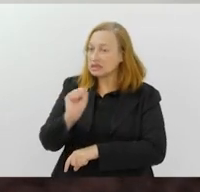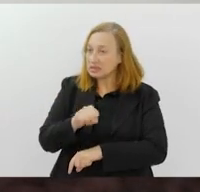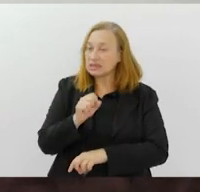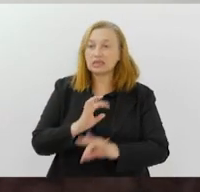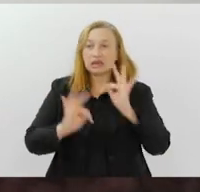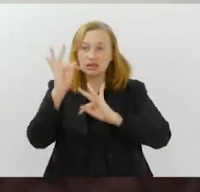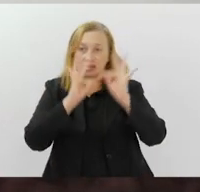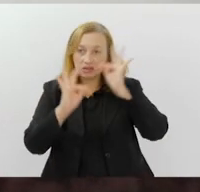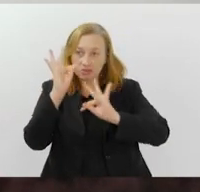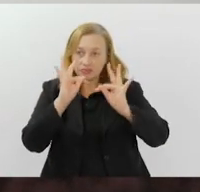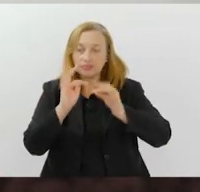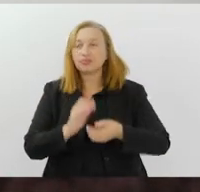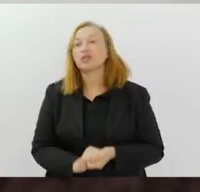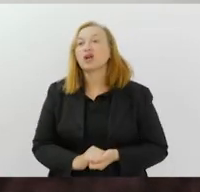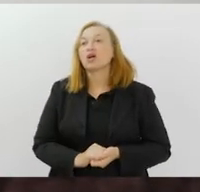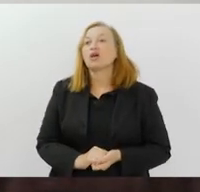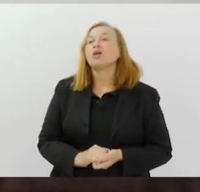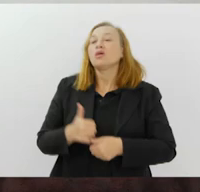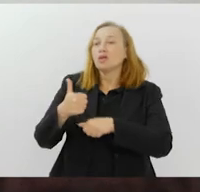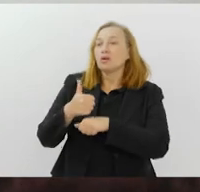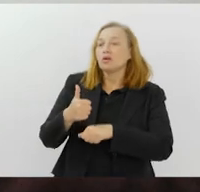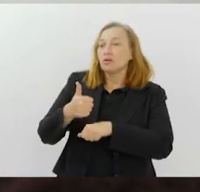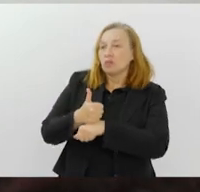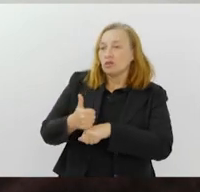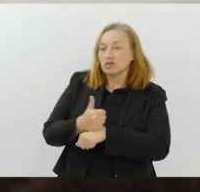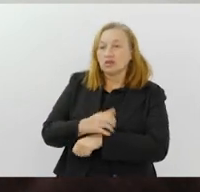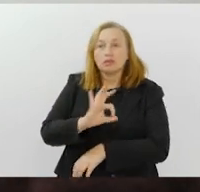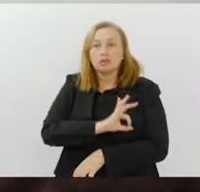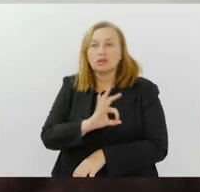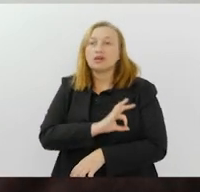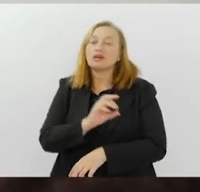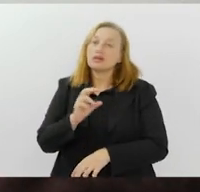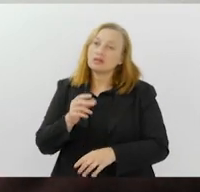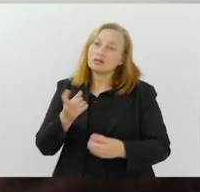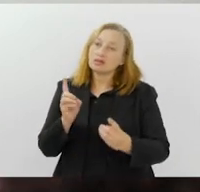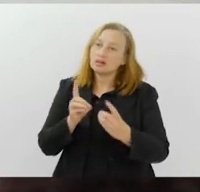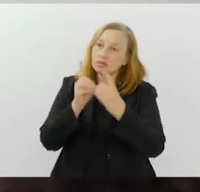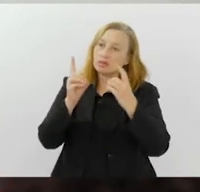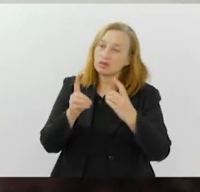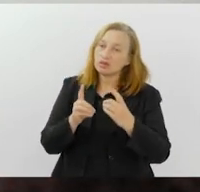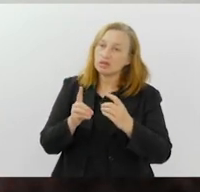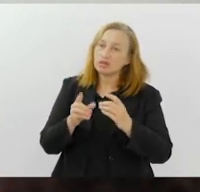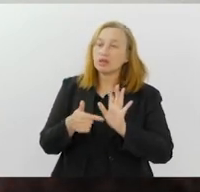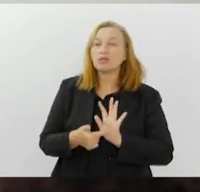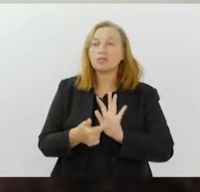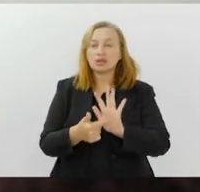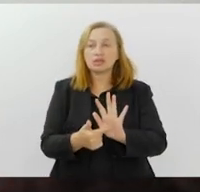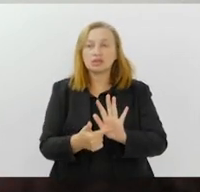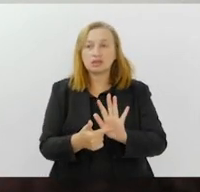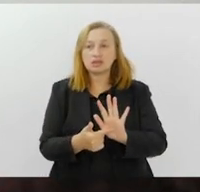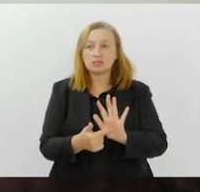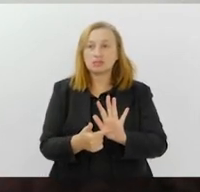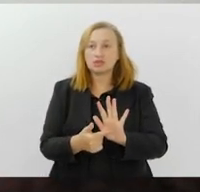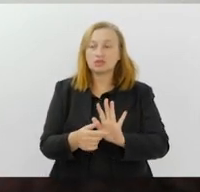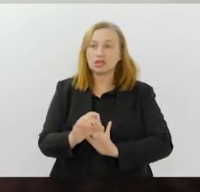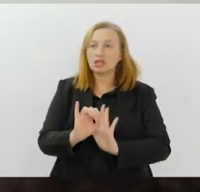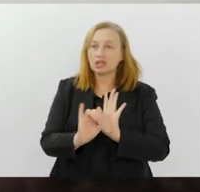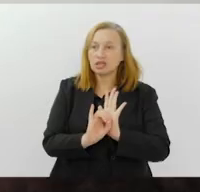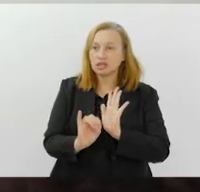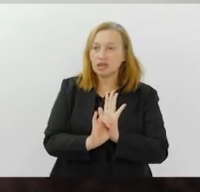profissional vai ter que abordar a pessoa e vai ter que apresentar a identidade para encerrar a